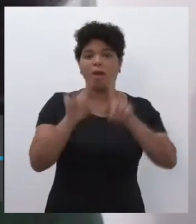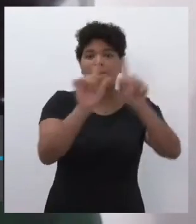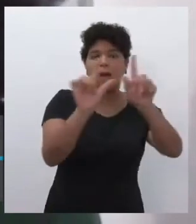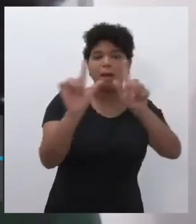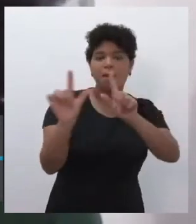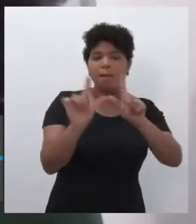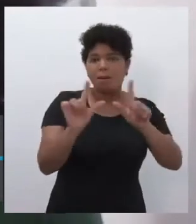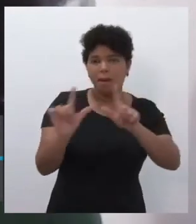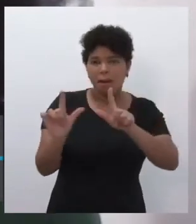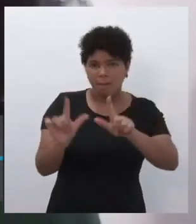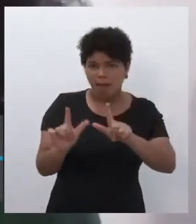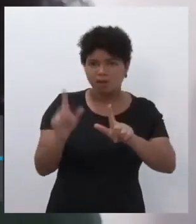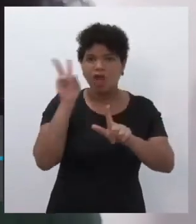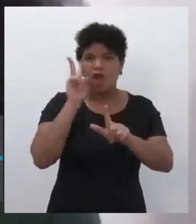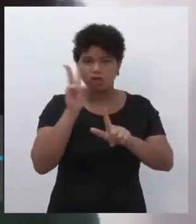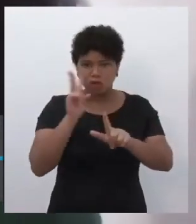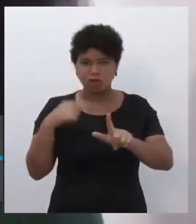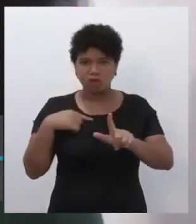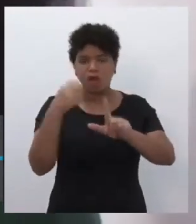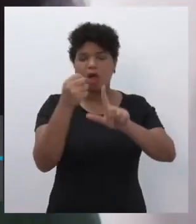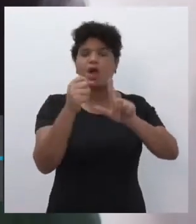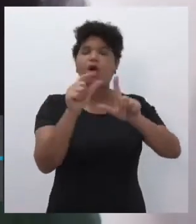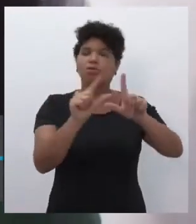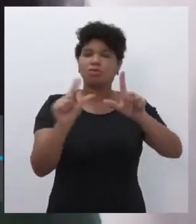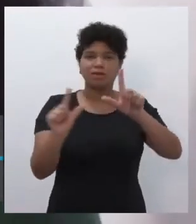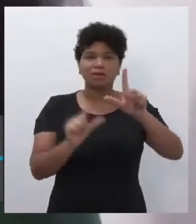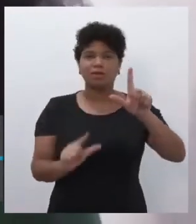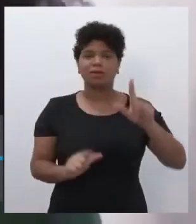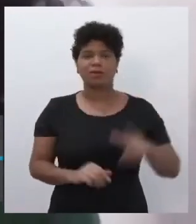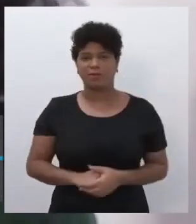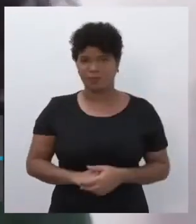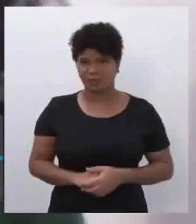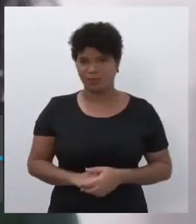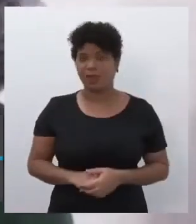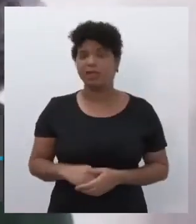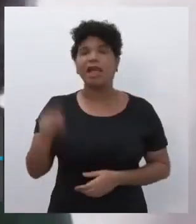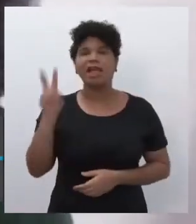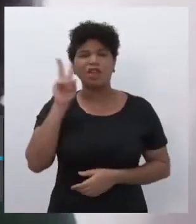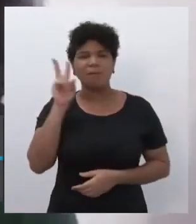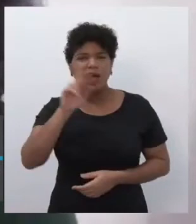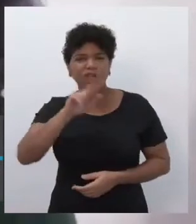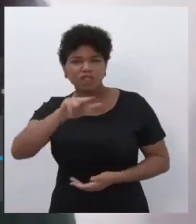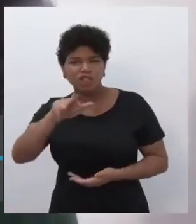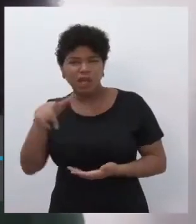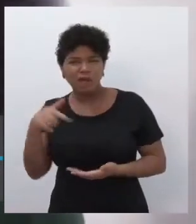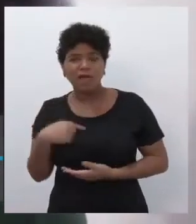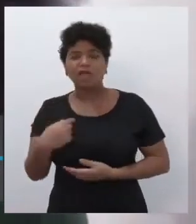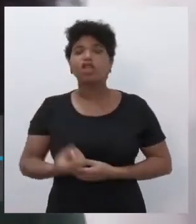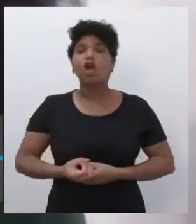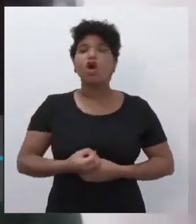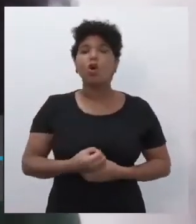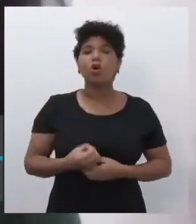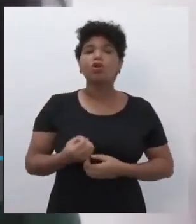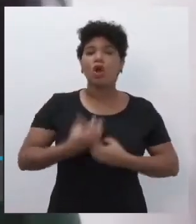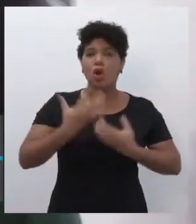Ellen fala que a linguagem verbal, os textos gerais, a parlendas, listas, contos.